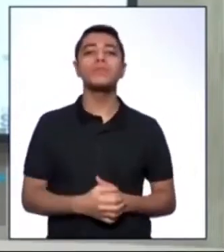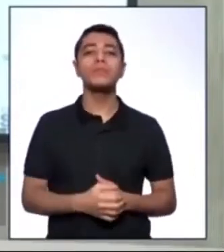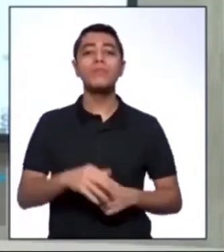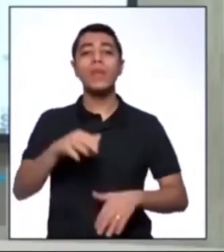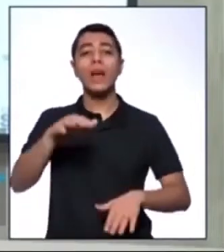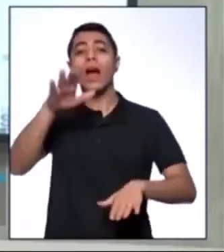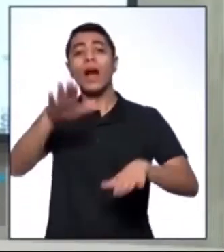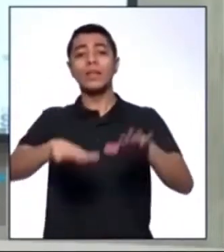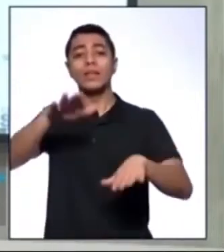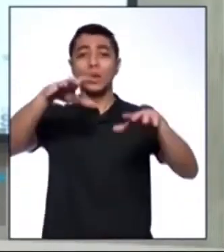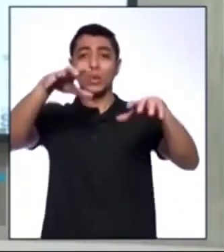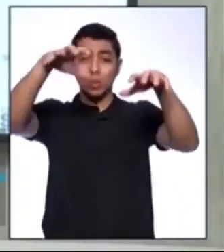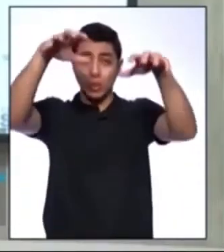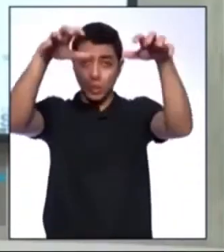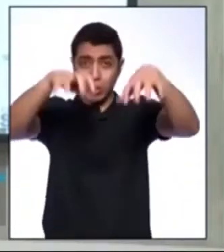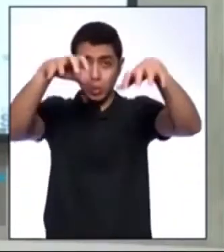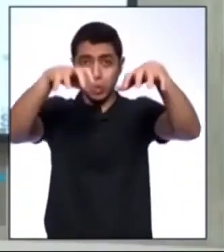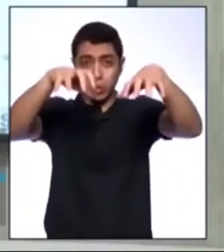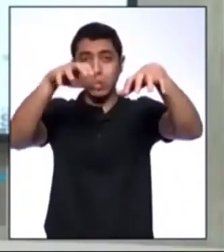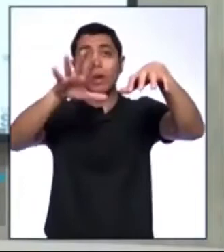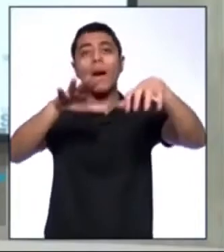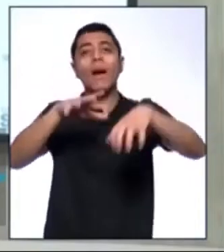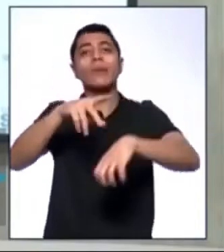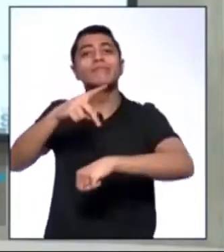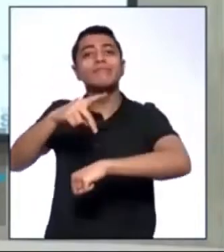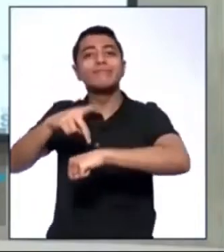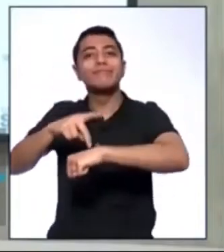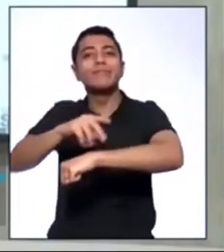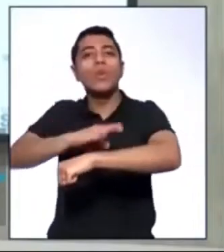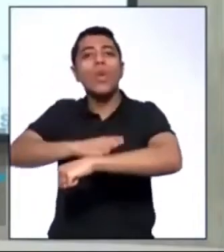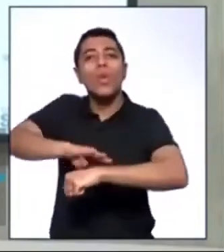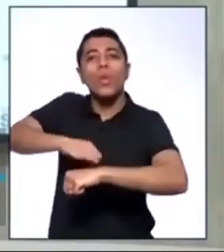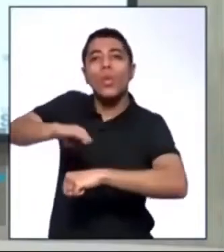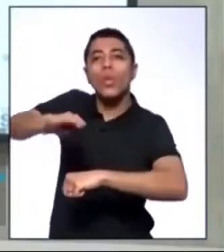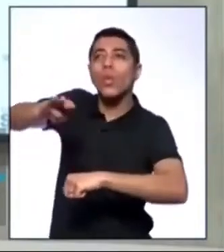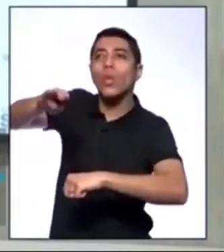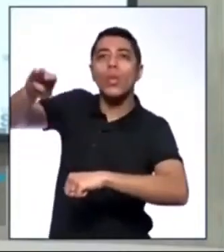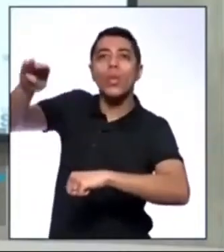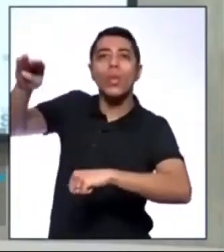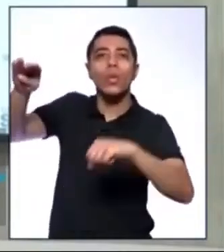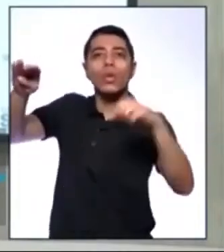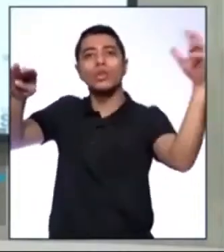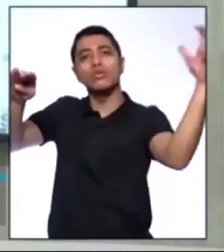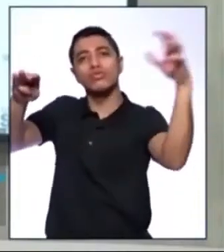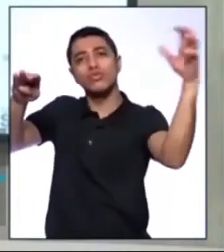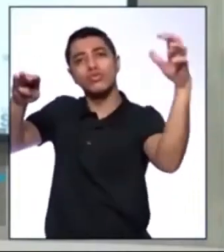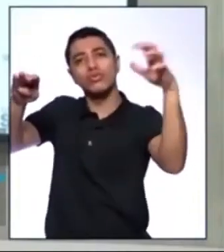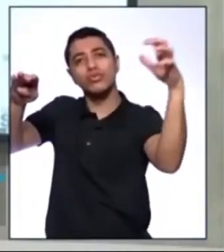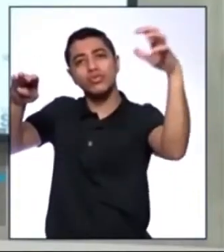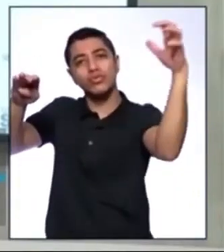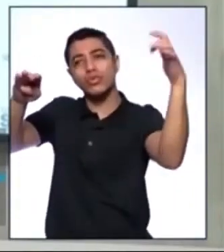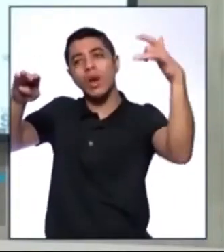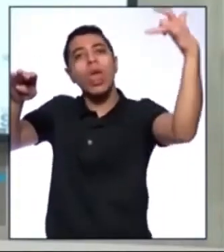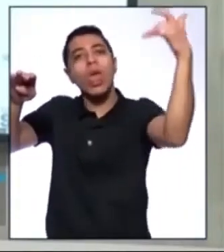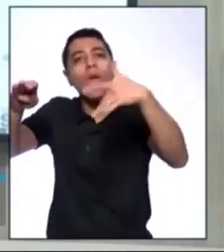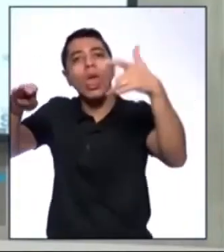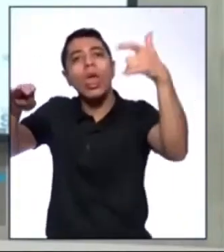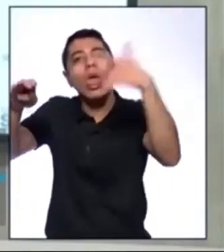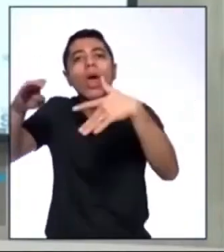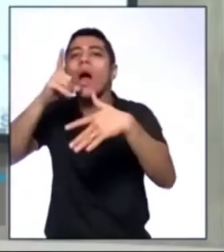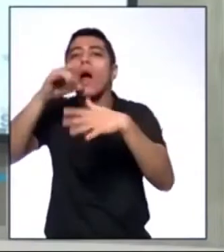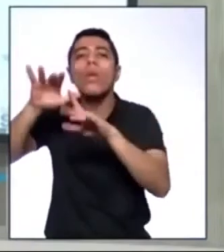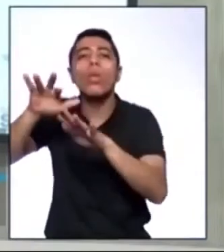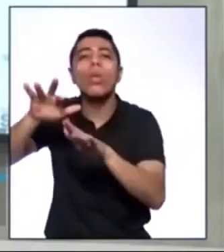retém umidade, gera condensação e chuva. Onde é que nós temos chuvas orográficas com frequência? Nós temos